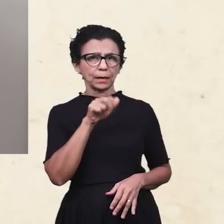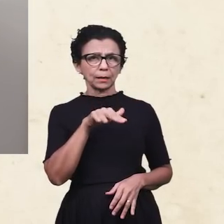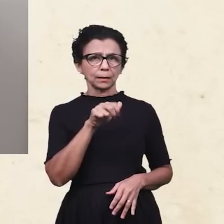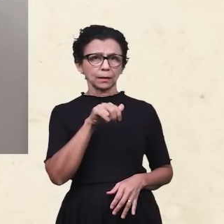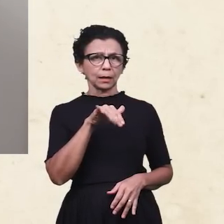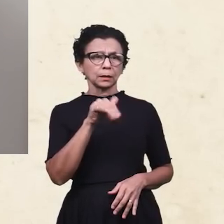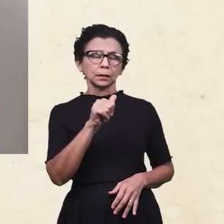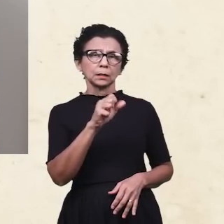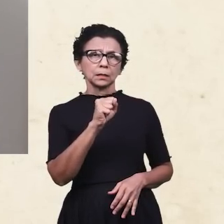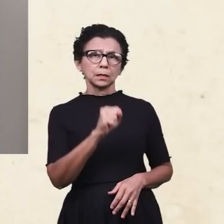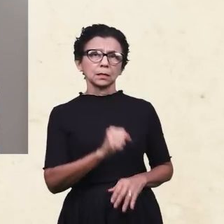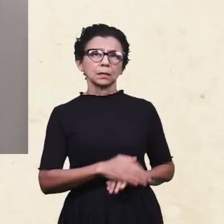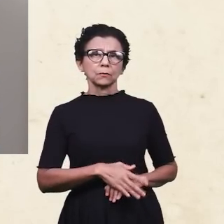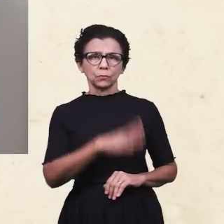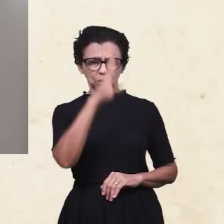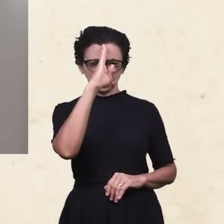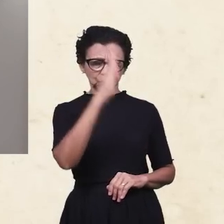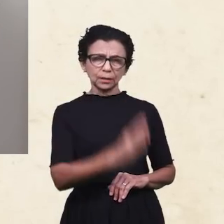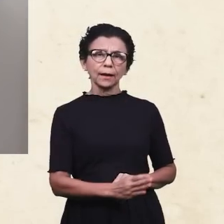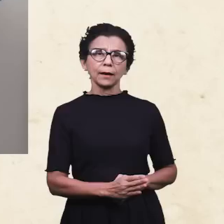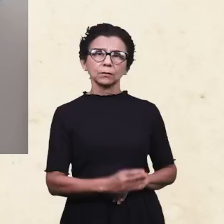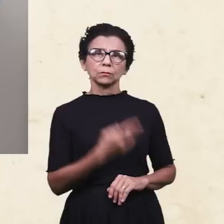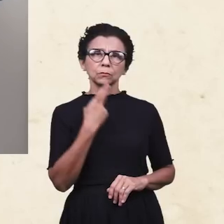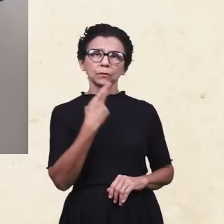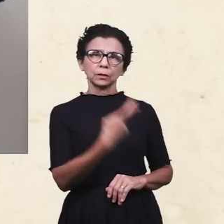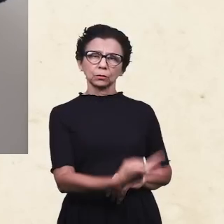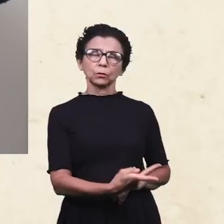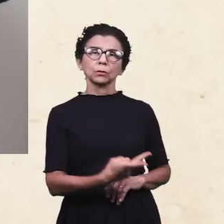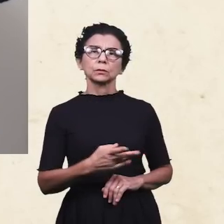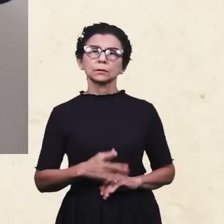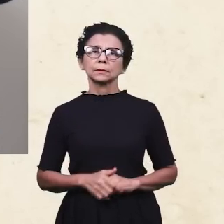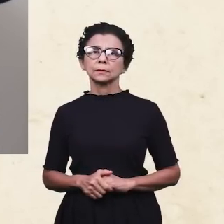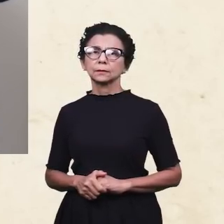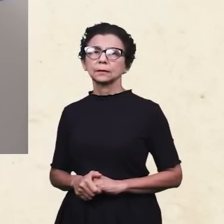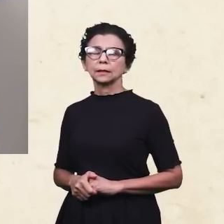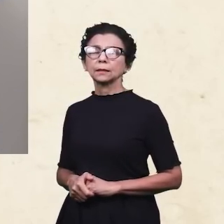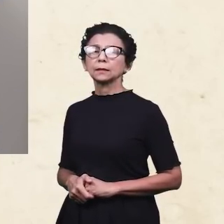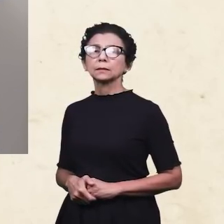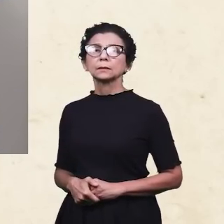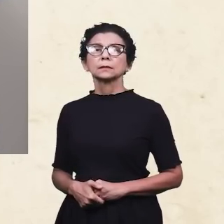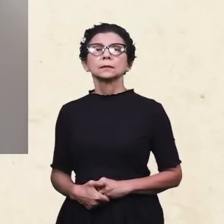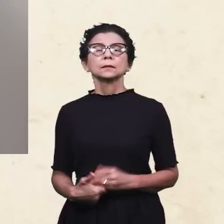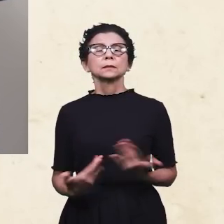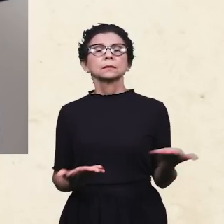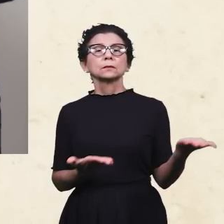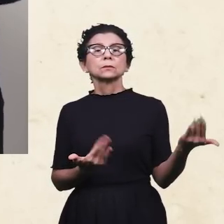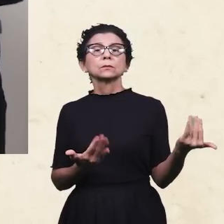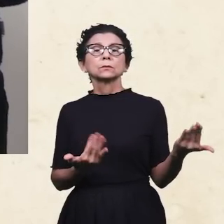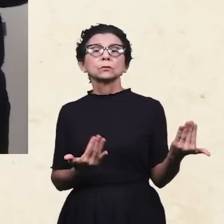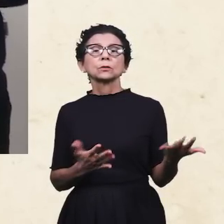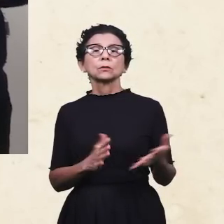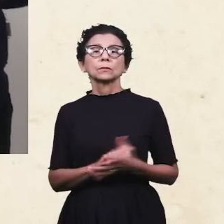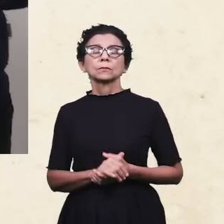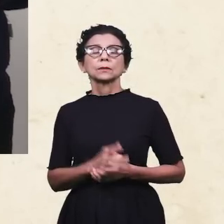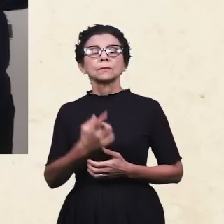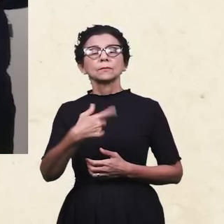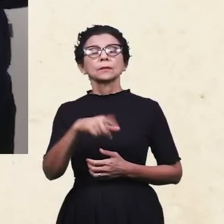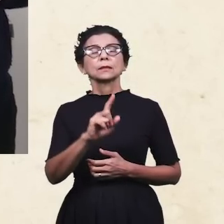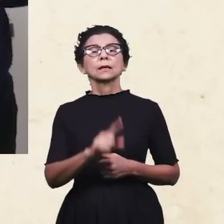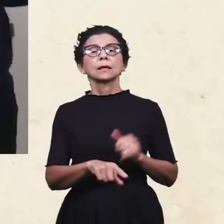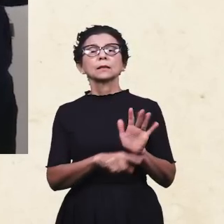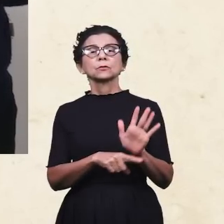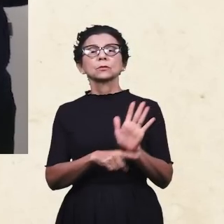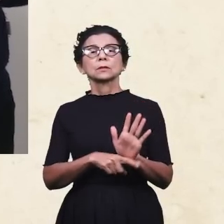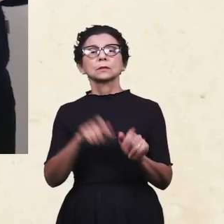direção muito certa, uma direção para o jovem para poder atender o